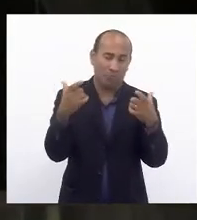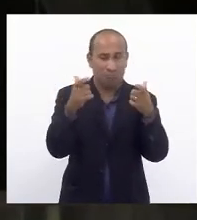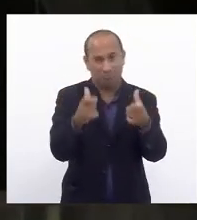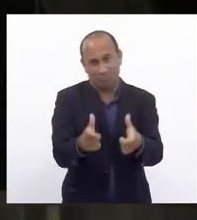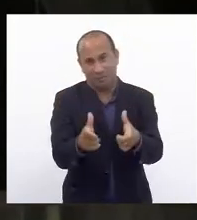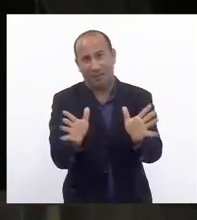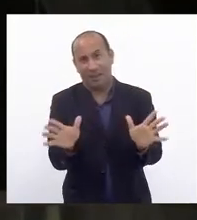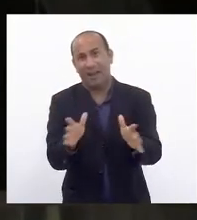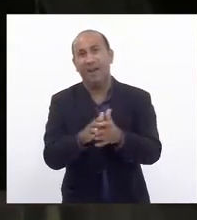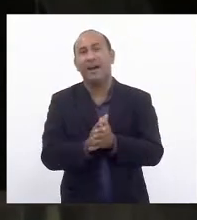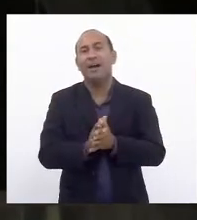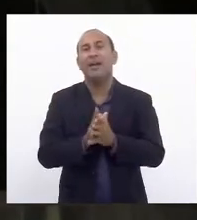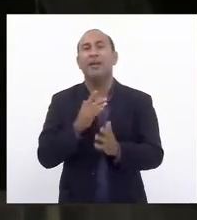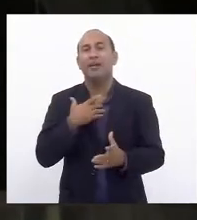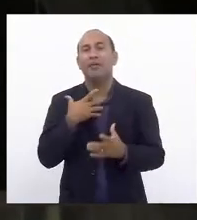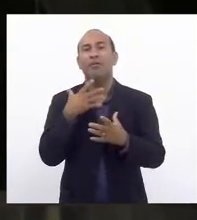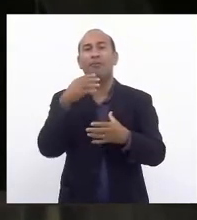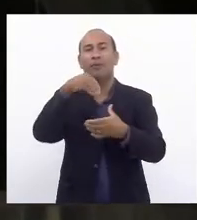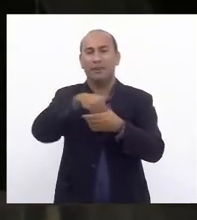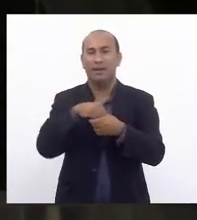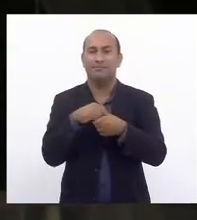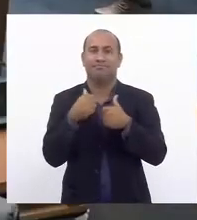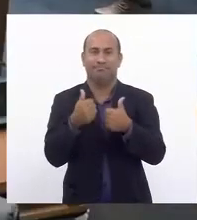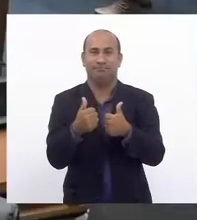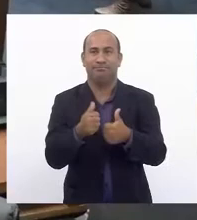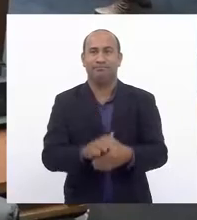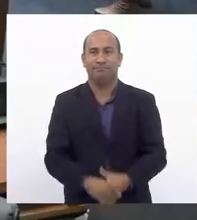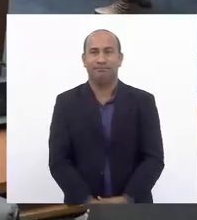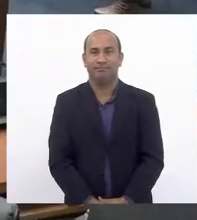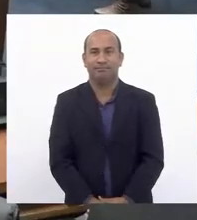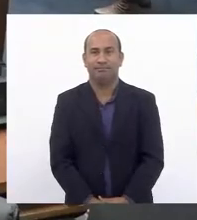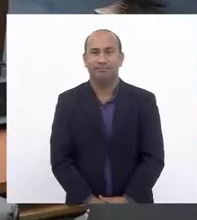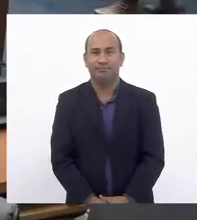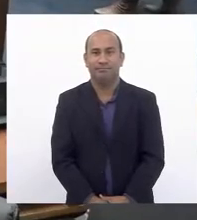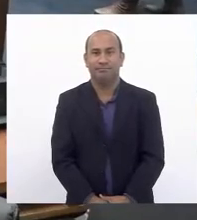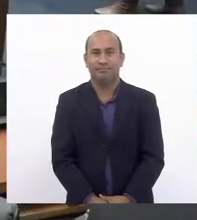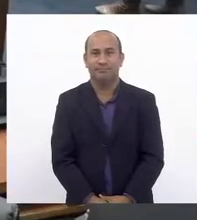for. Então é óbvio que eu vou votar favorável. Obrigado, presidente.